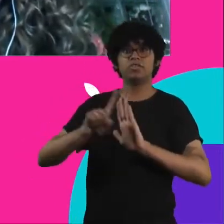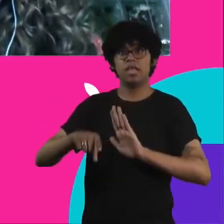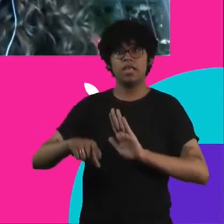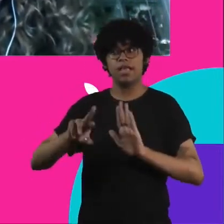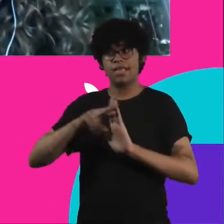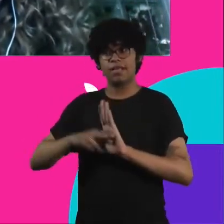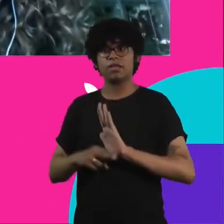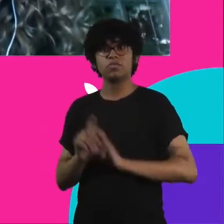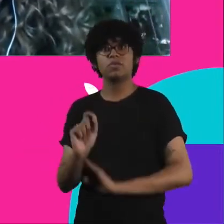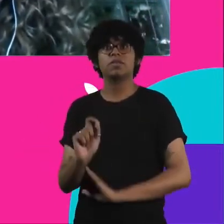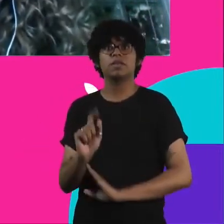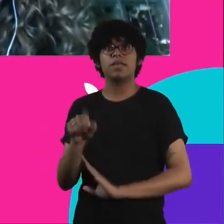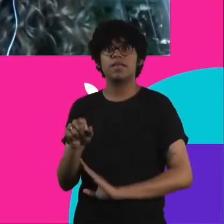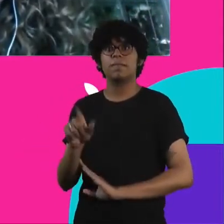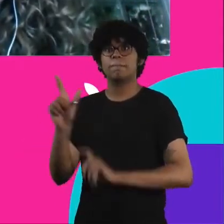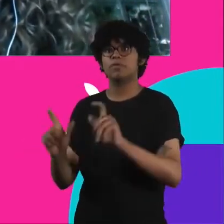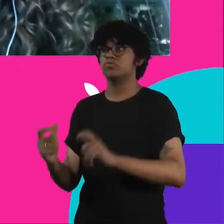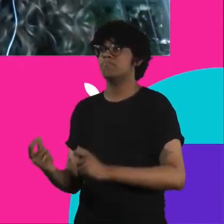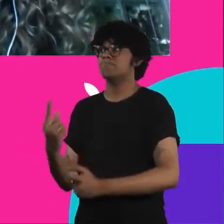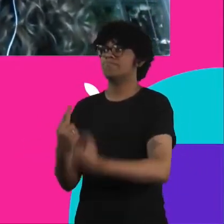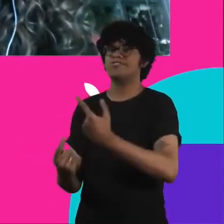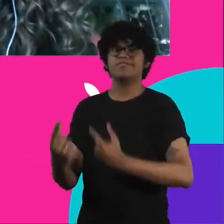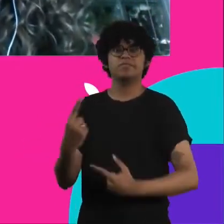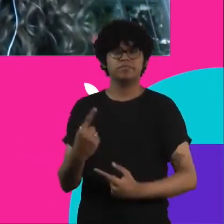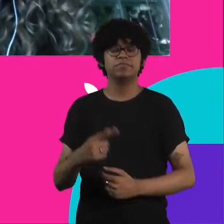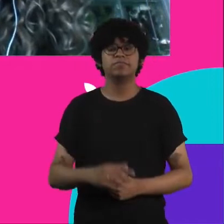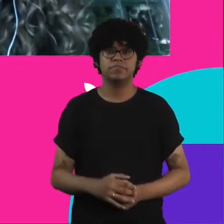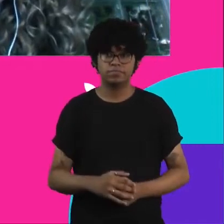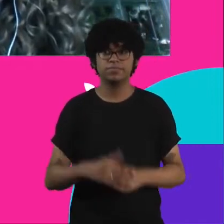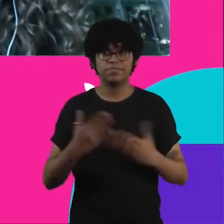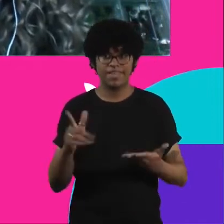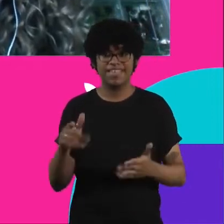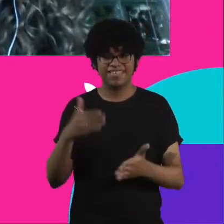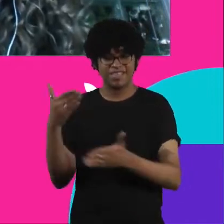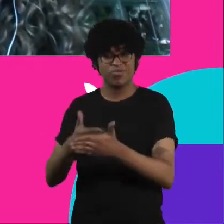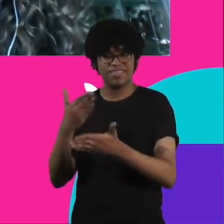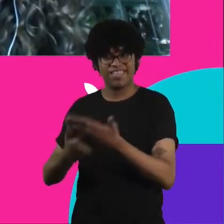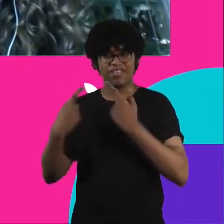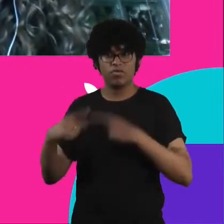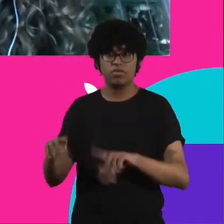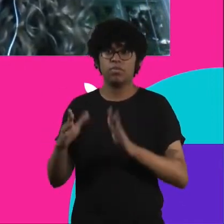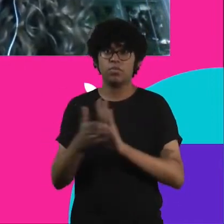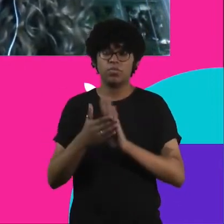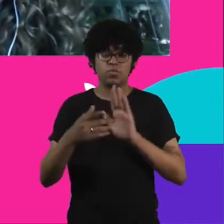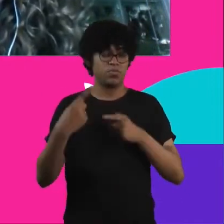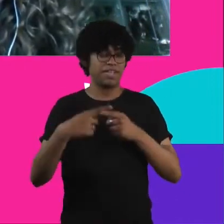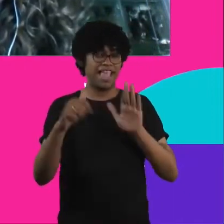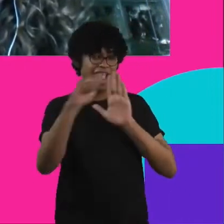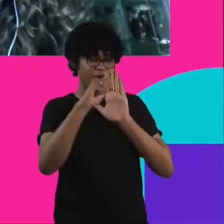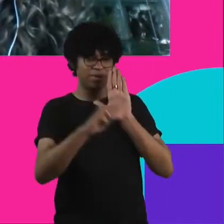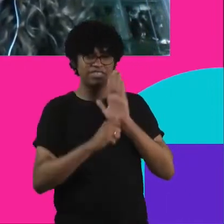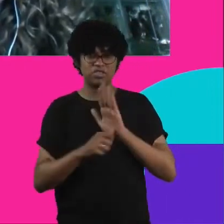ser determinadas por poucos. E isto é o que a gente tem que estar atento. Porque algoritmos, inteligência